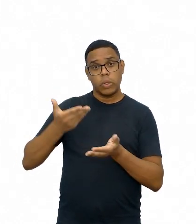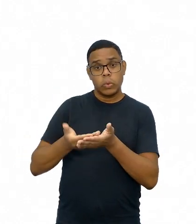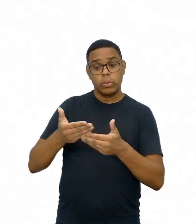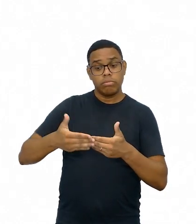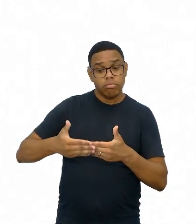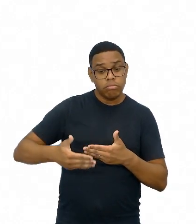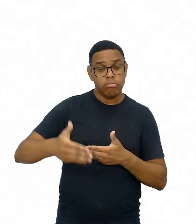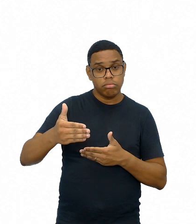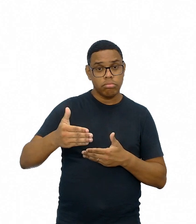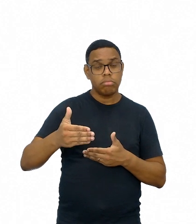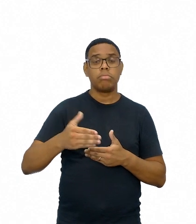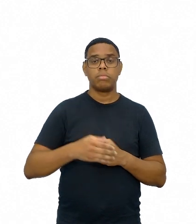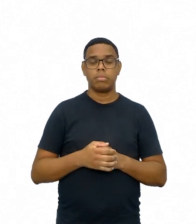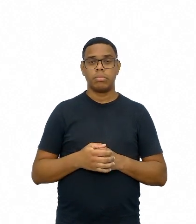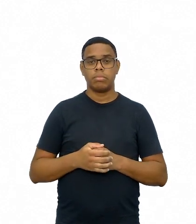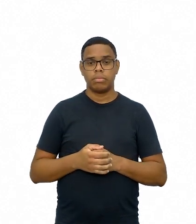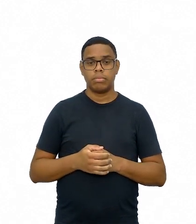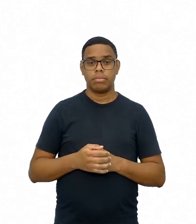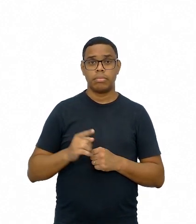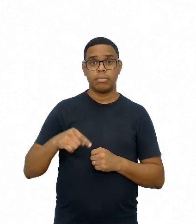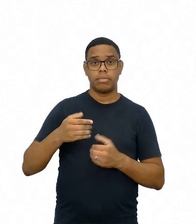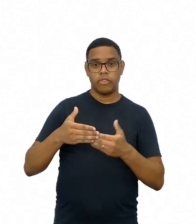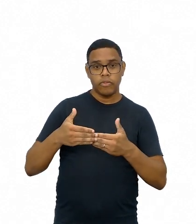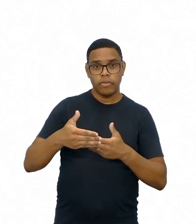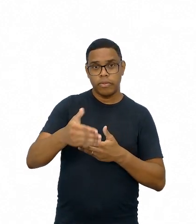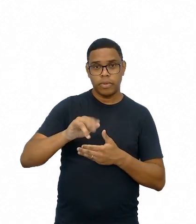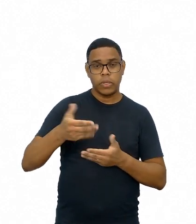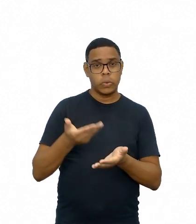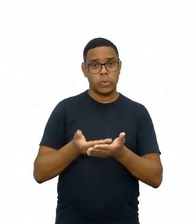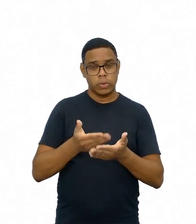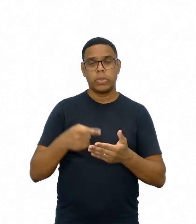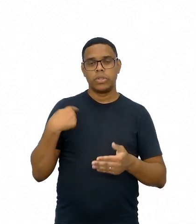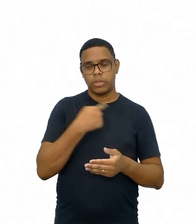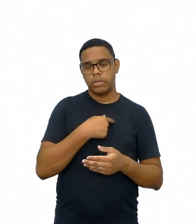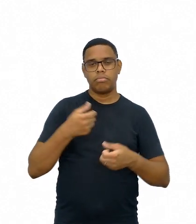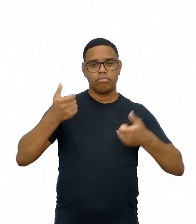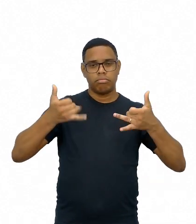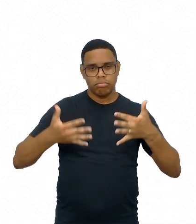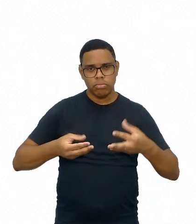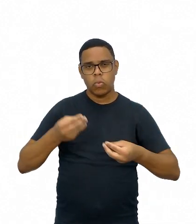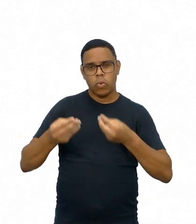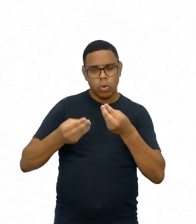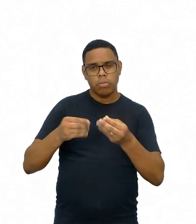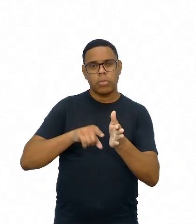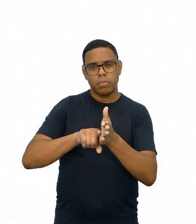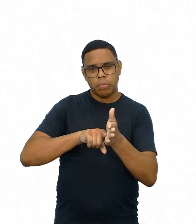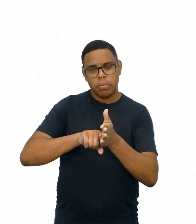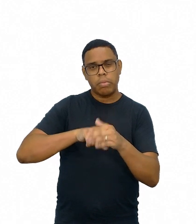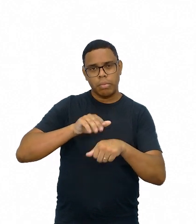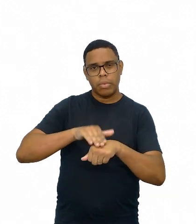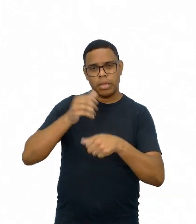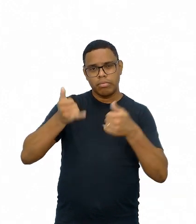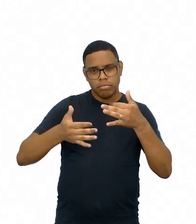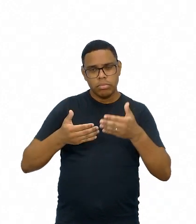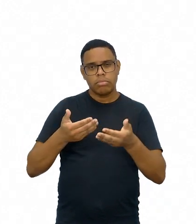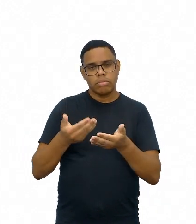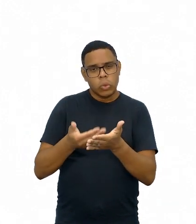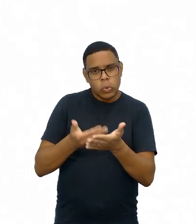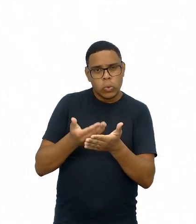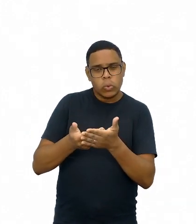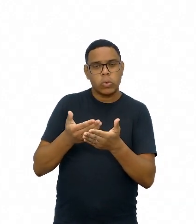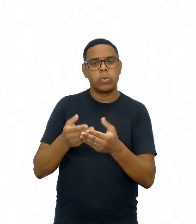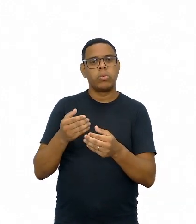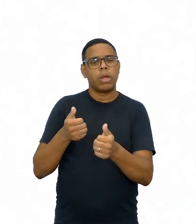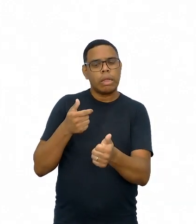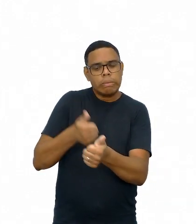né, nas próximas sequências aí, nós iremos debruçar um pouquinho mais, né, de tempo, para que